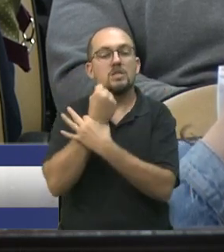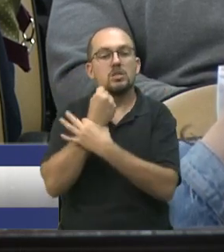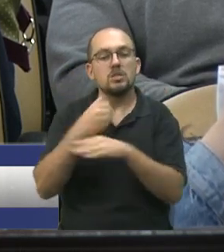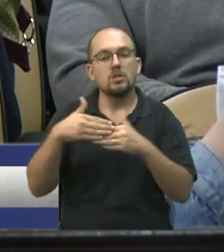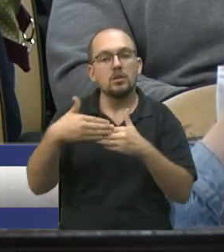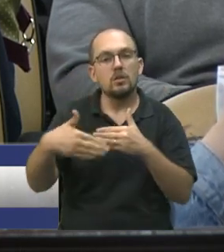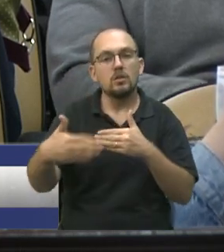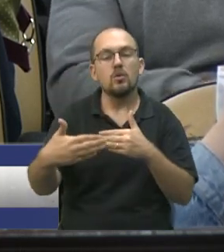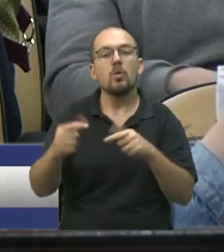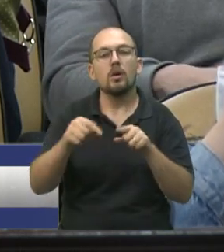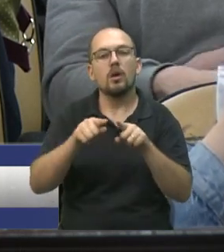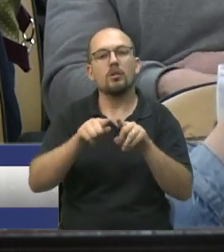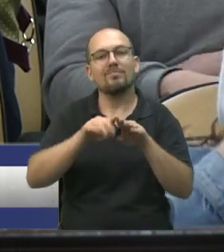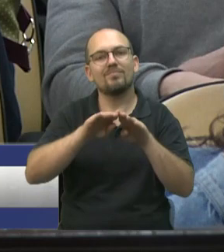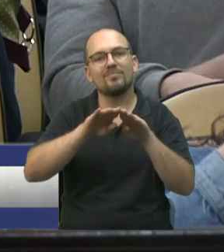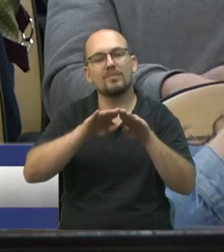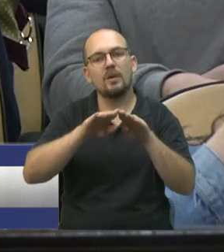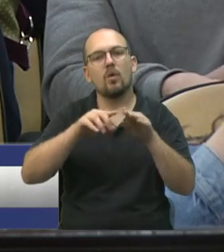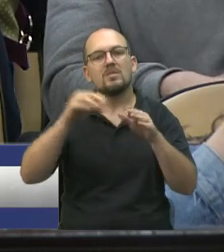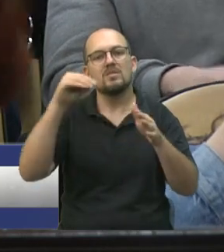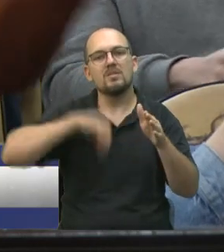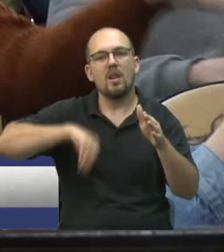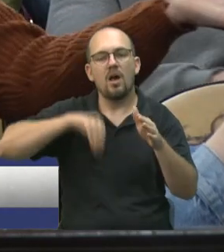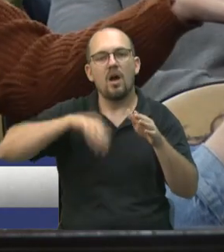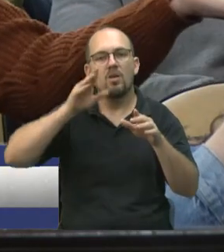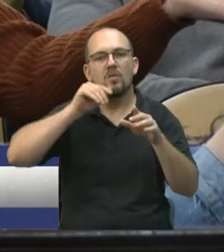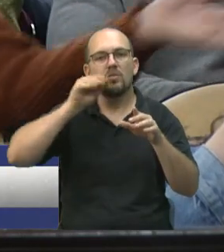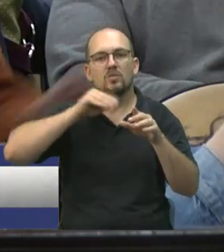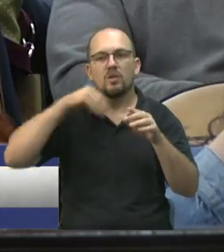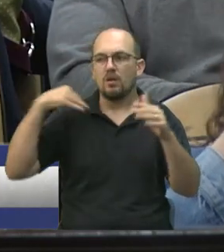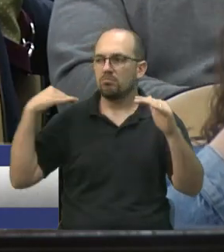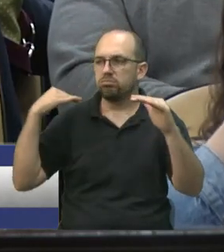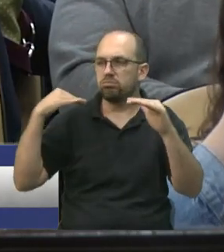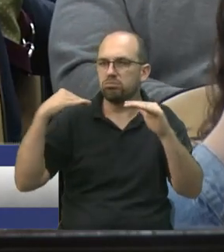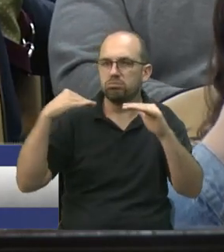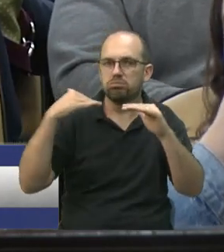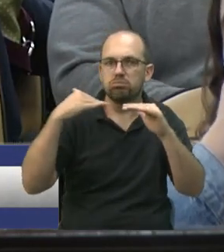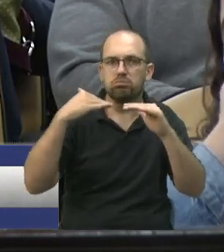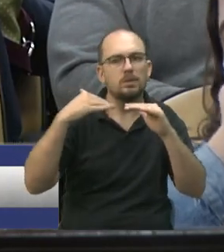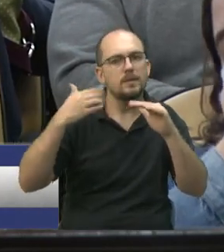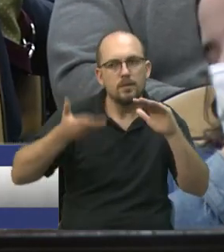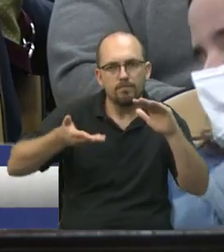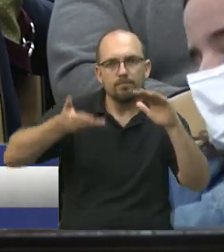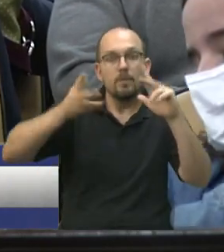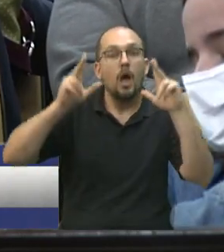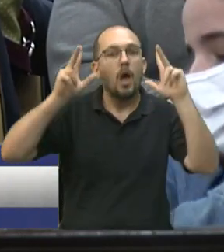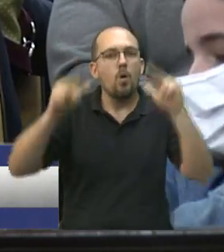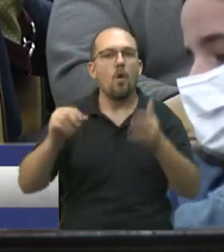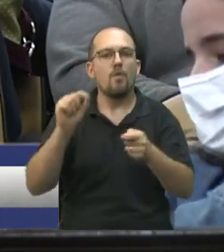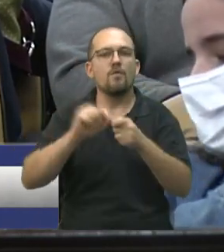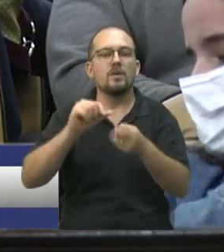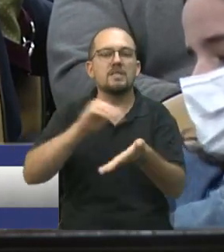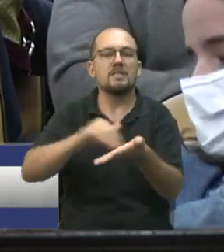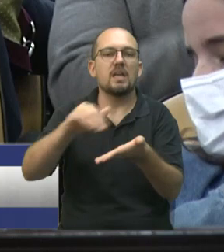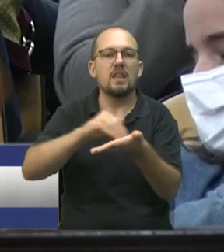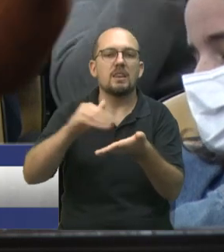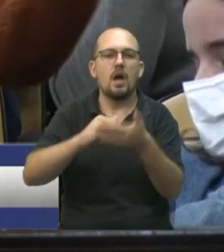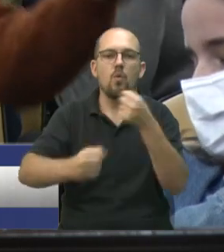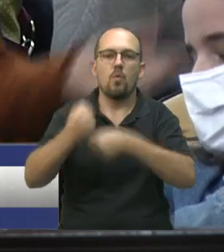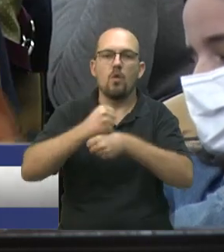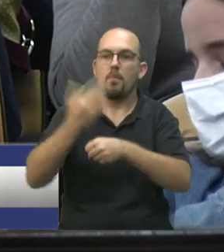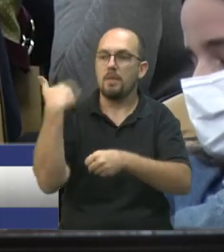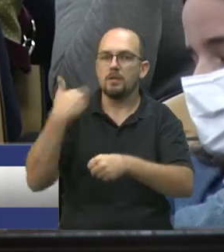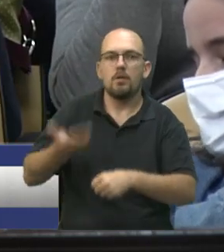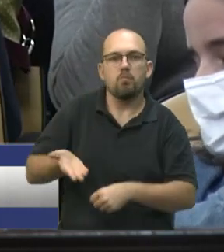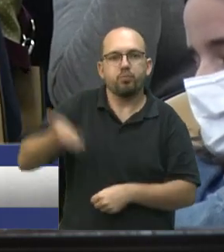possível da defasagem do salário dos servidores, como foi feito com o salário dos secretários no ano passado, que pôde